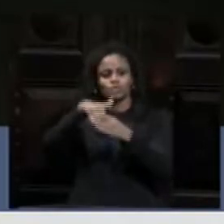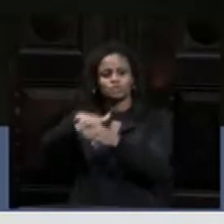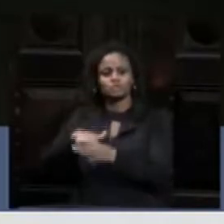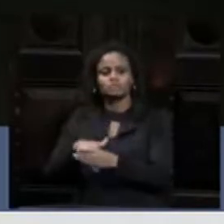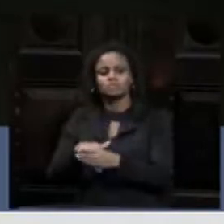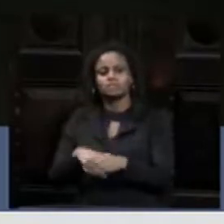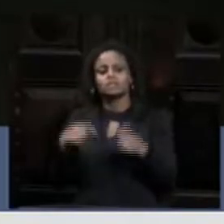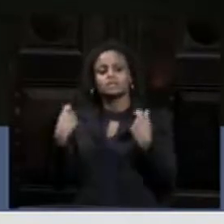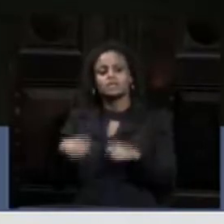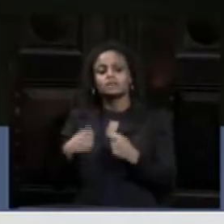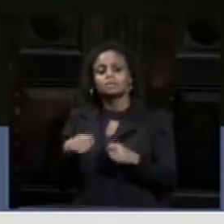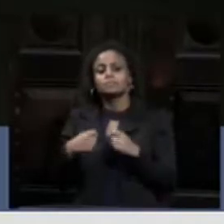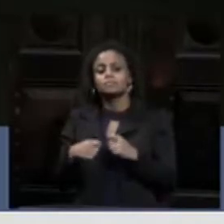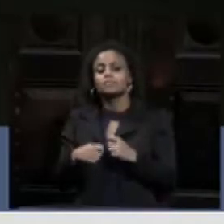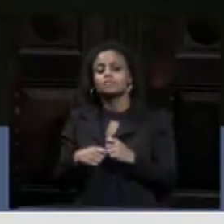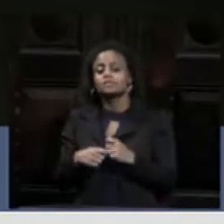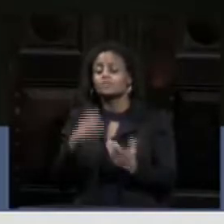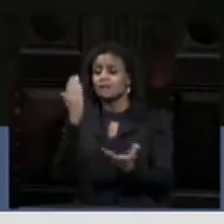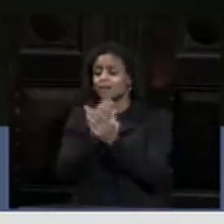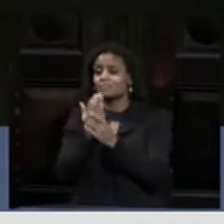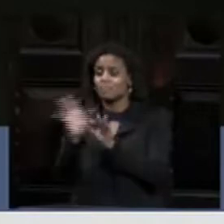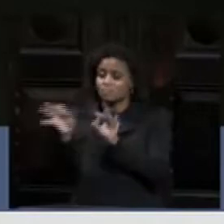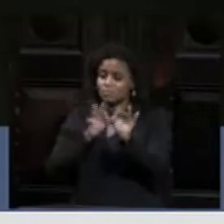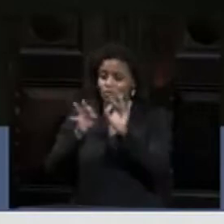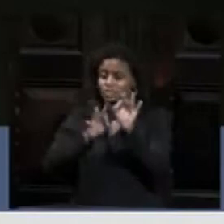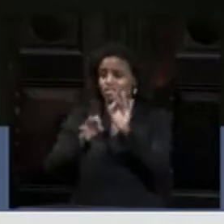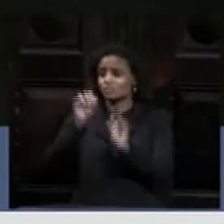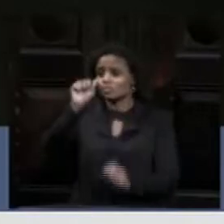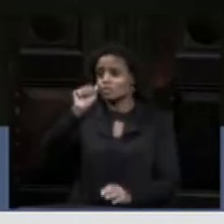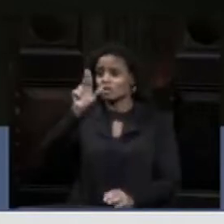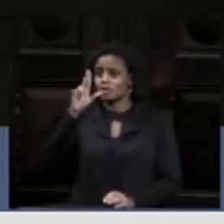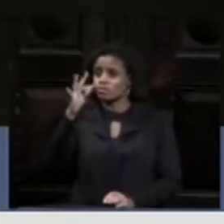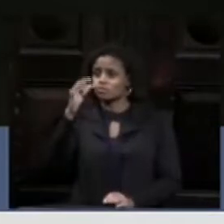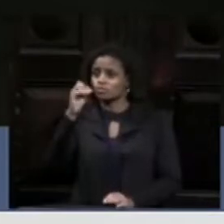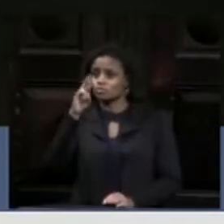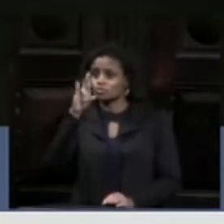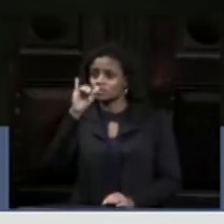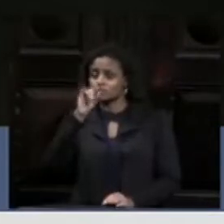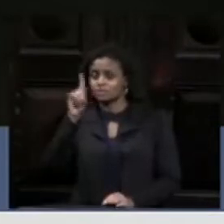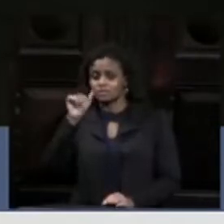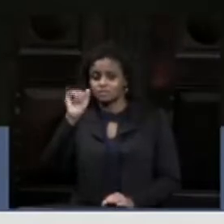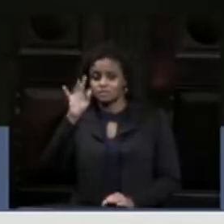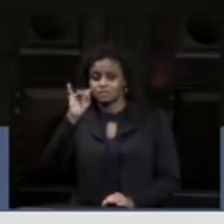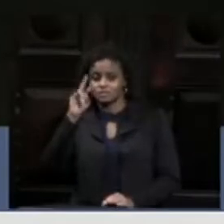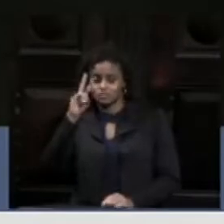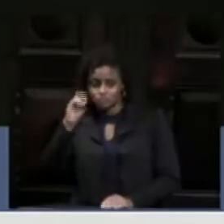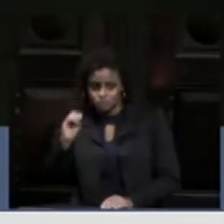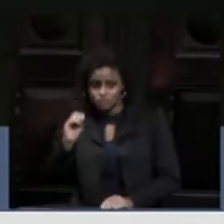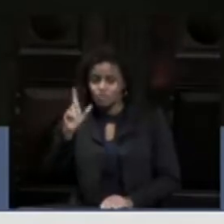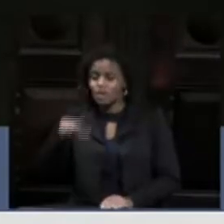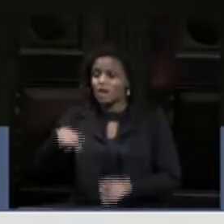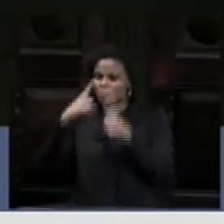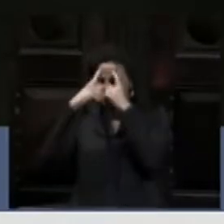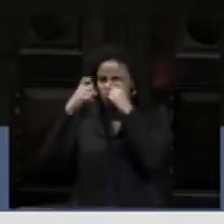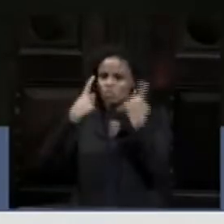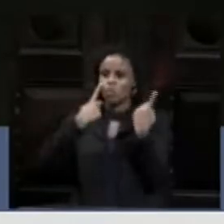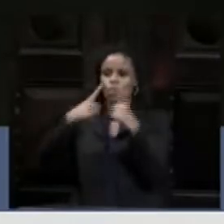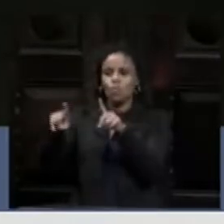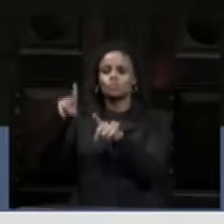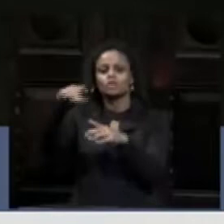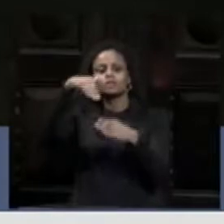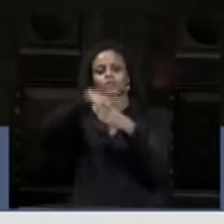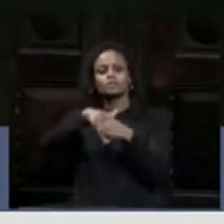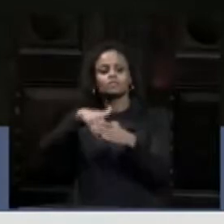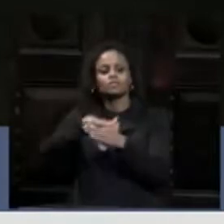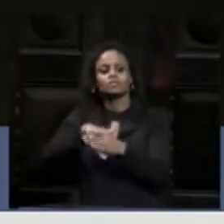de projeto autorizativo. Isso é uma violência com o eleitor. Ele pensa